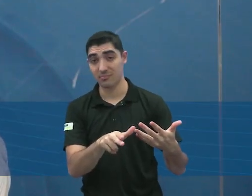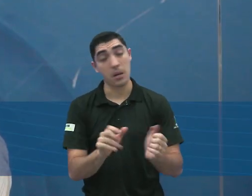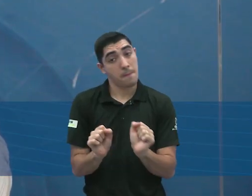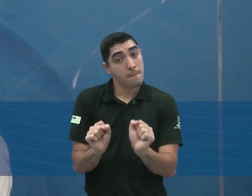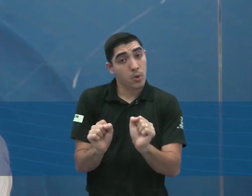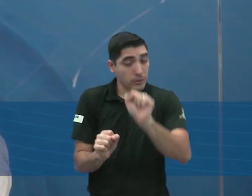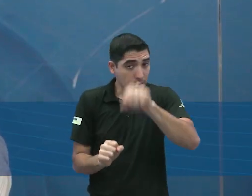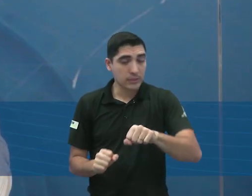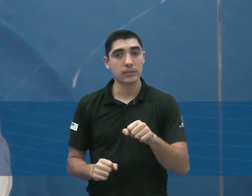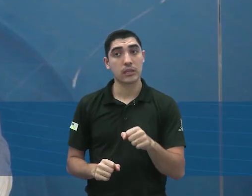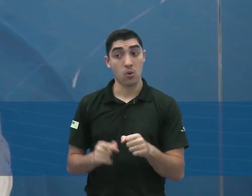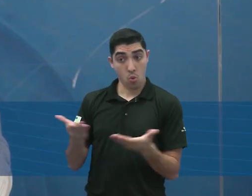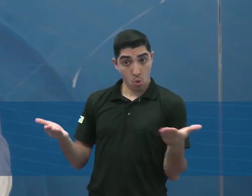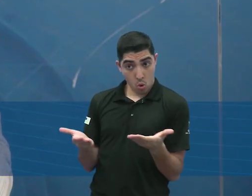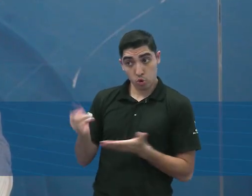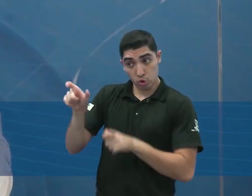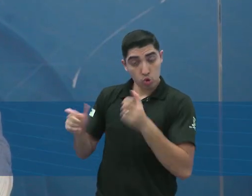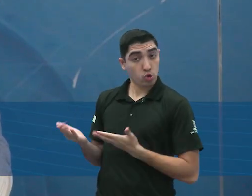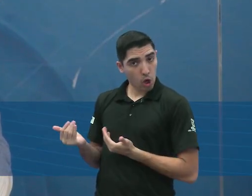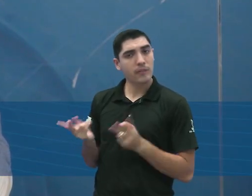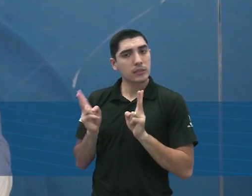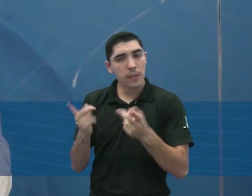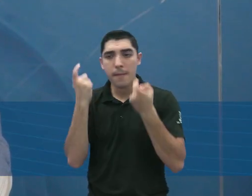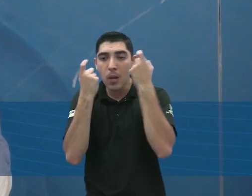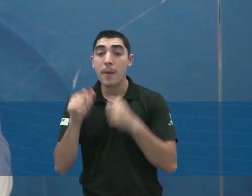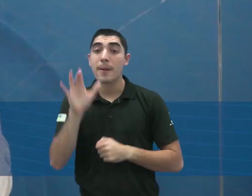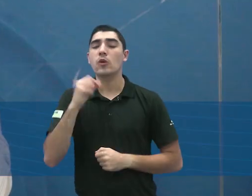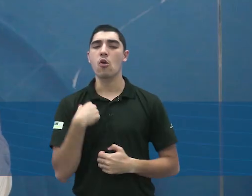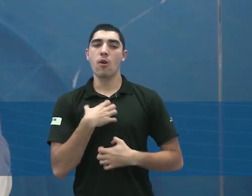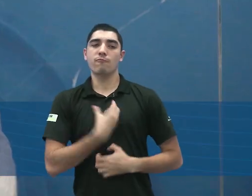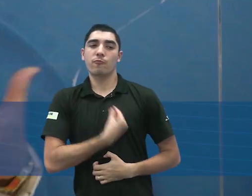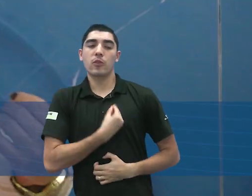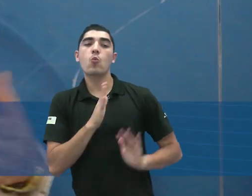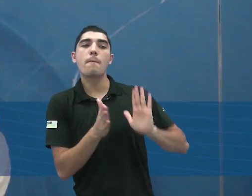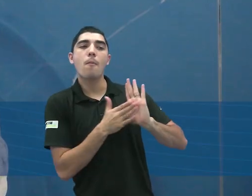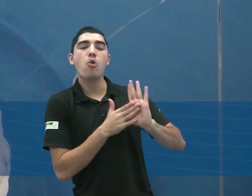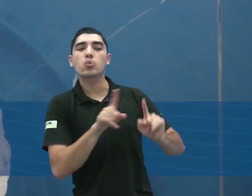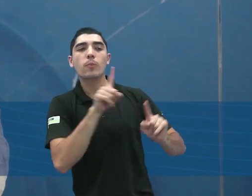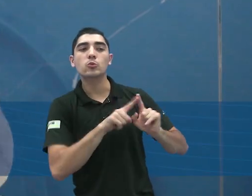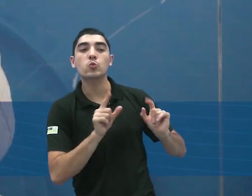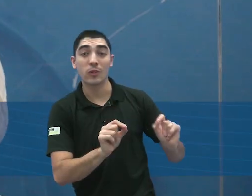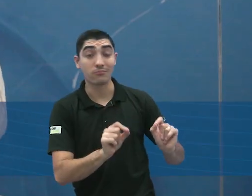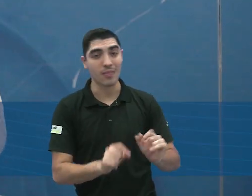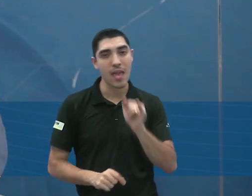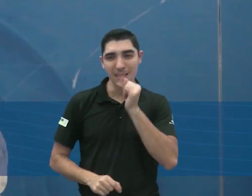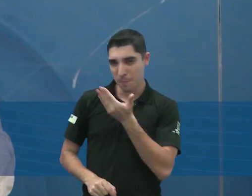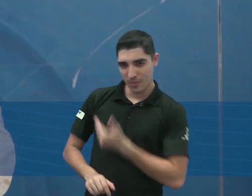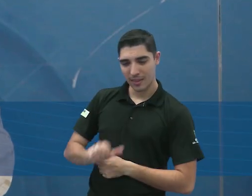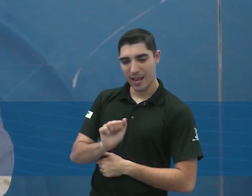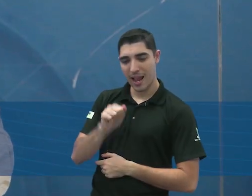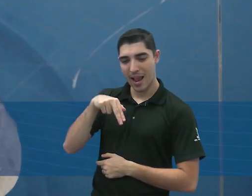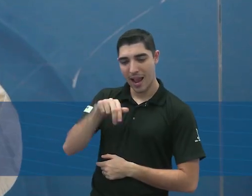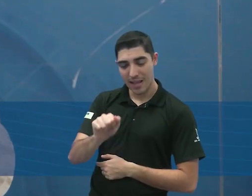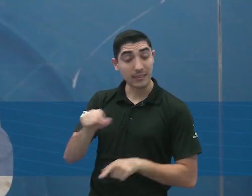a gente pode, sim, considerar que os jovens estão buscando encontrar mais significado e propósito propósito, foi uma fala aqui da Ana, até falando um pouco